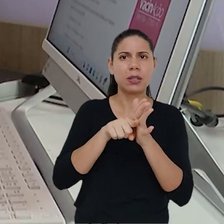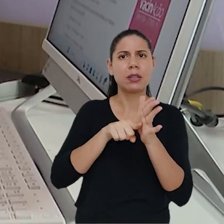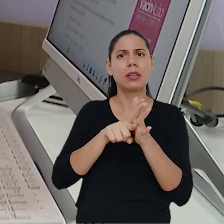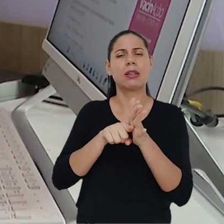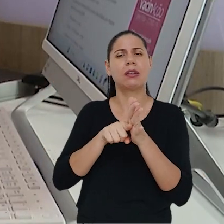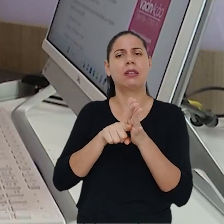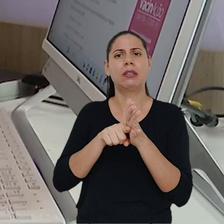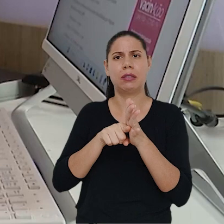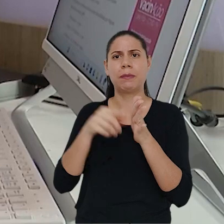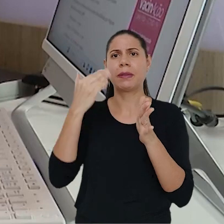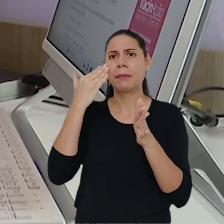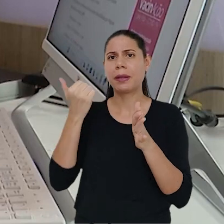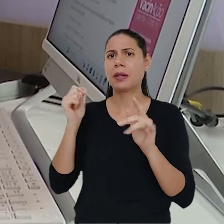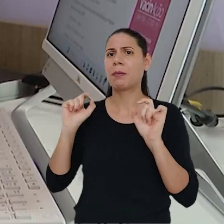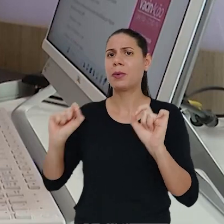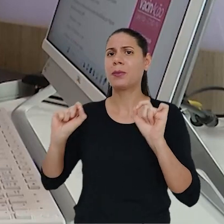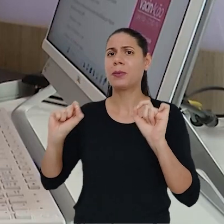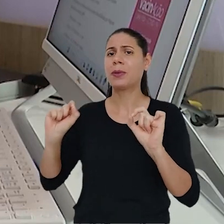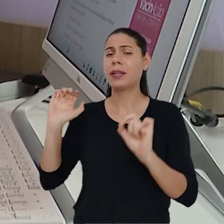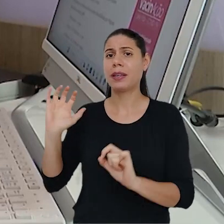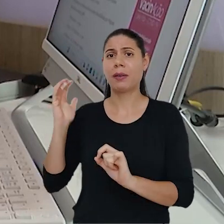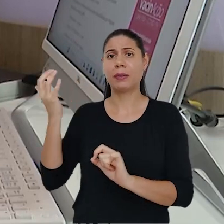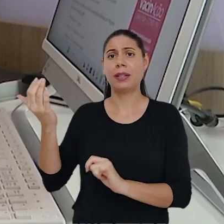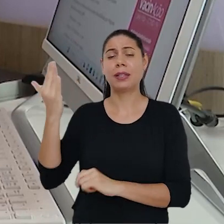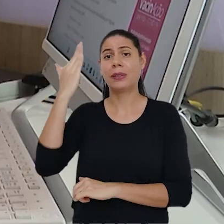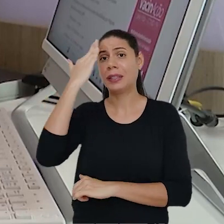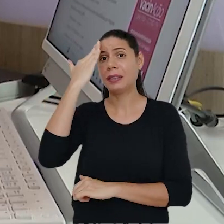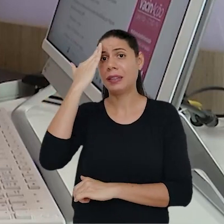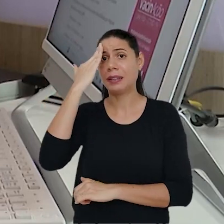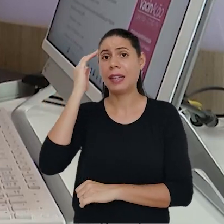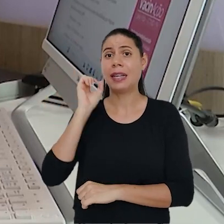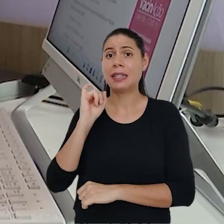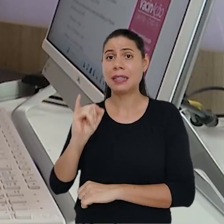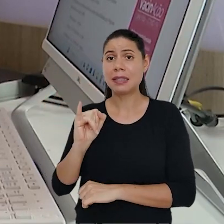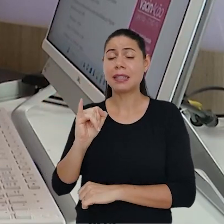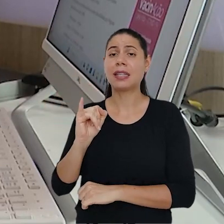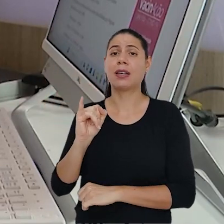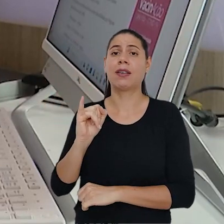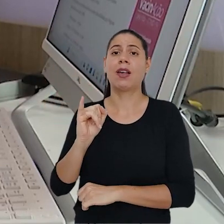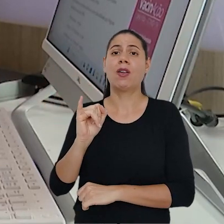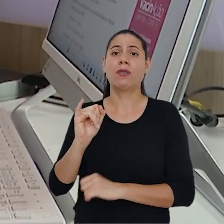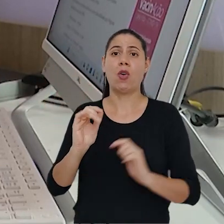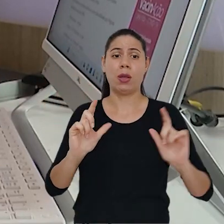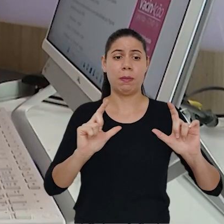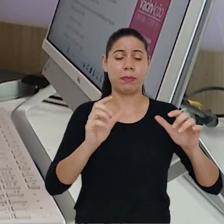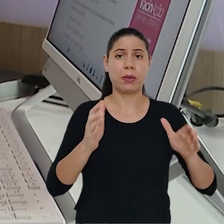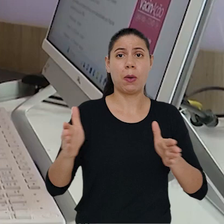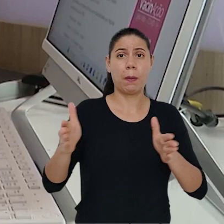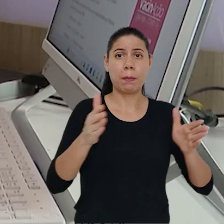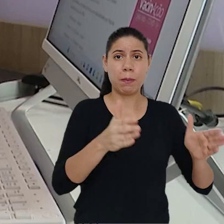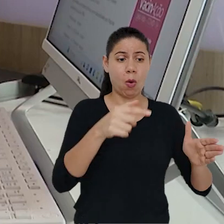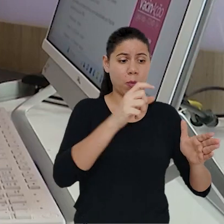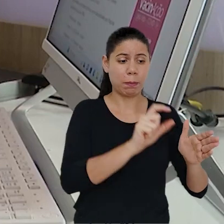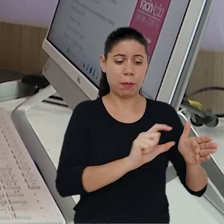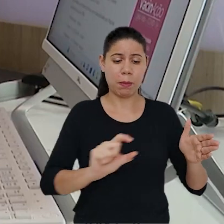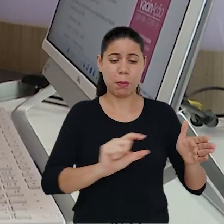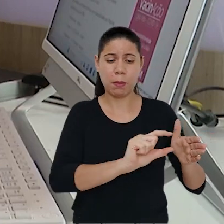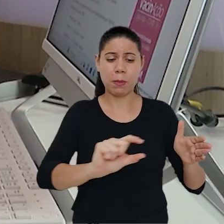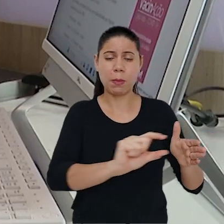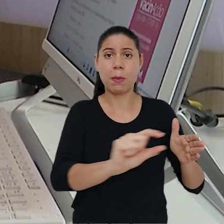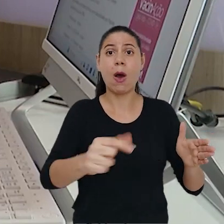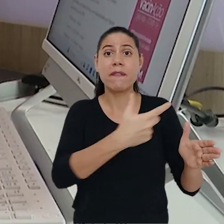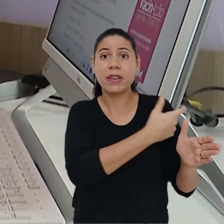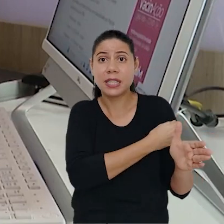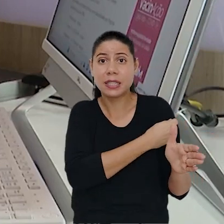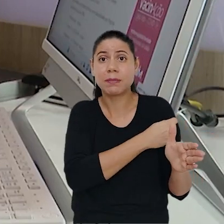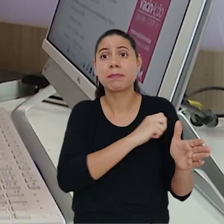investigação em cima disso. Para quê? Para saber se a causa foi do lote da vacina, foi uma intercorrência